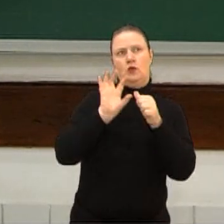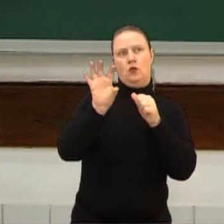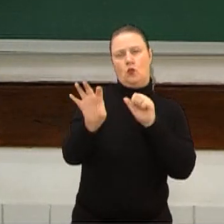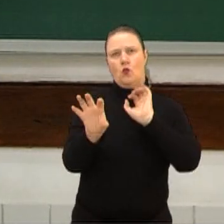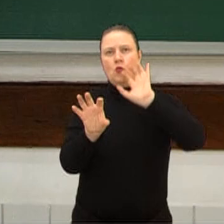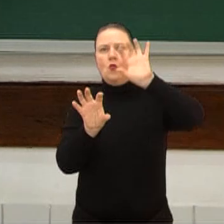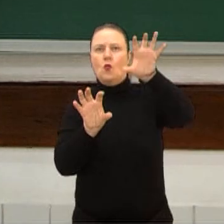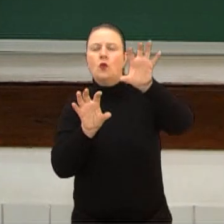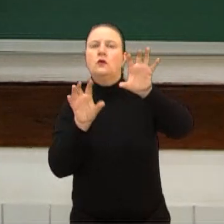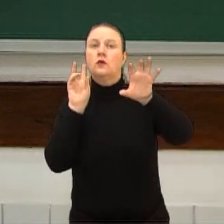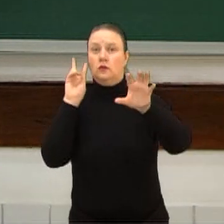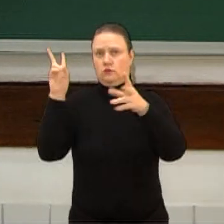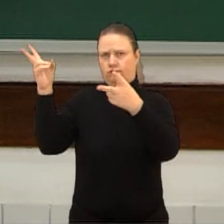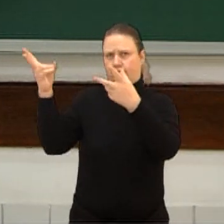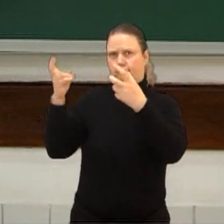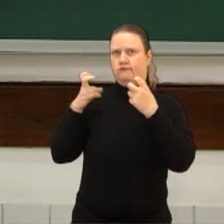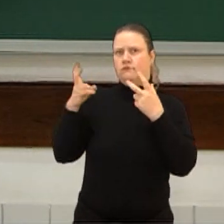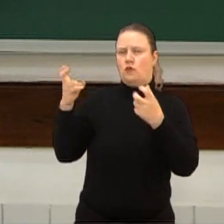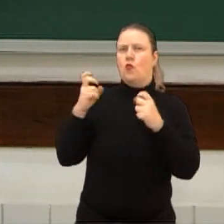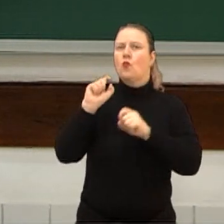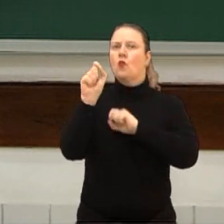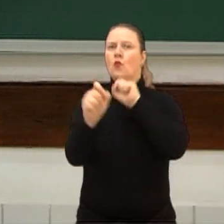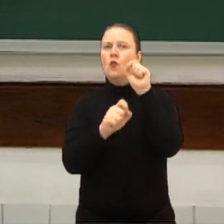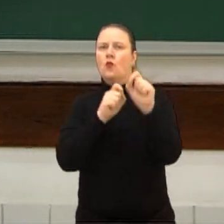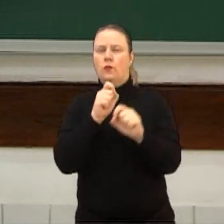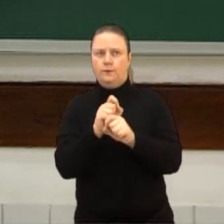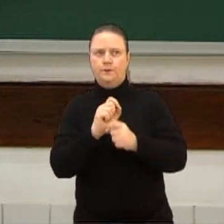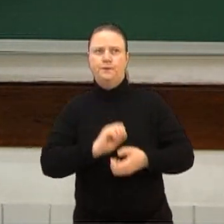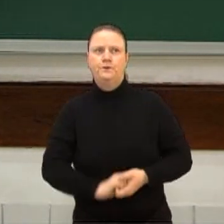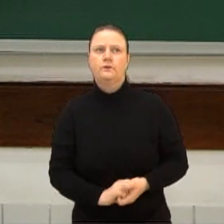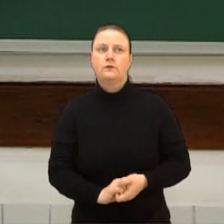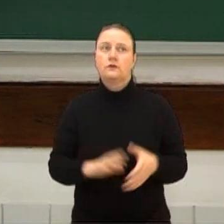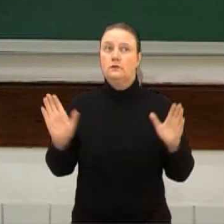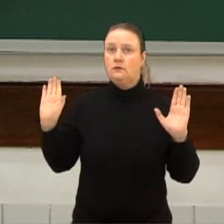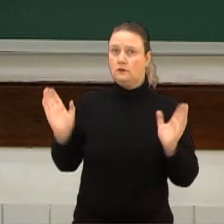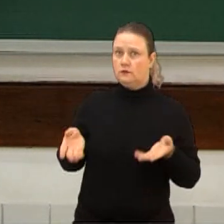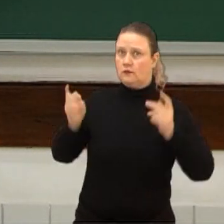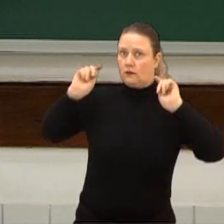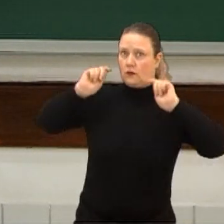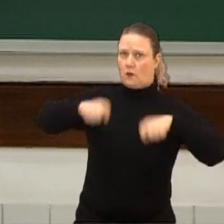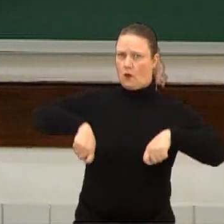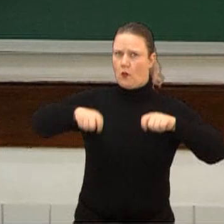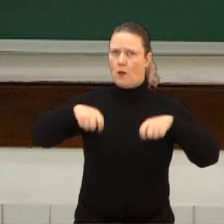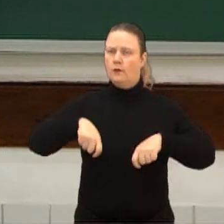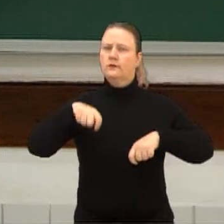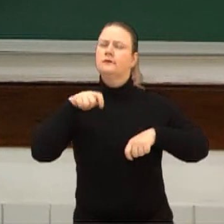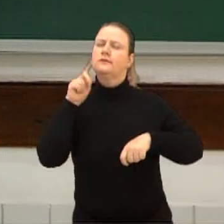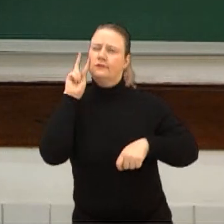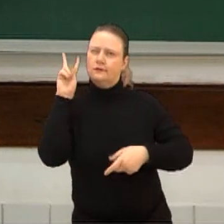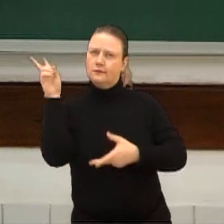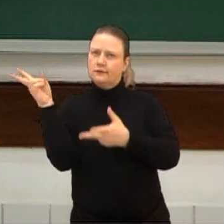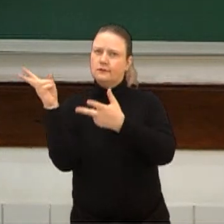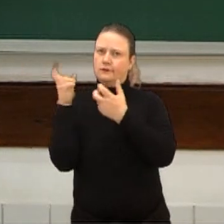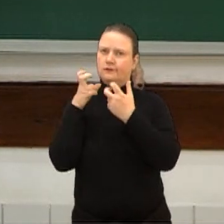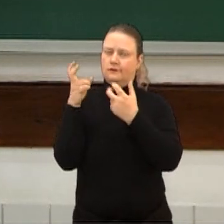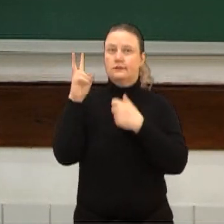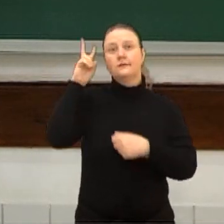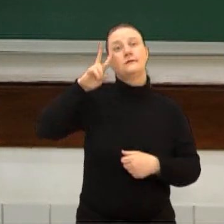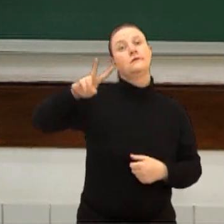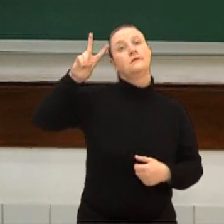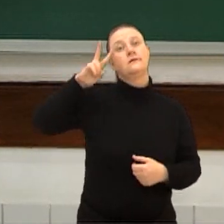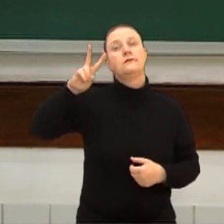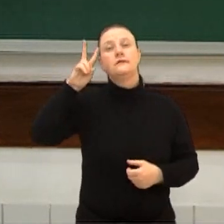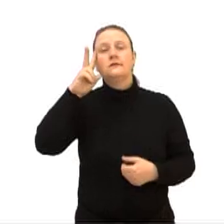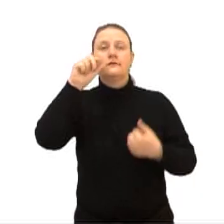regiões, as quais nós vamos ter como insular e de ilhas. E para que isso seja concretizado, vamos relembrar que